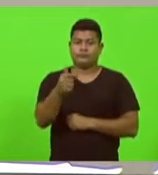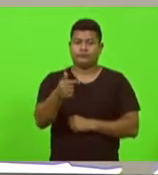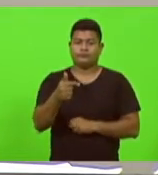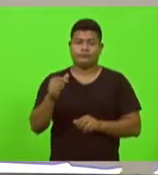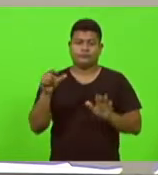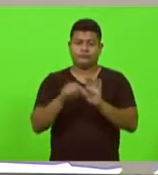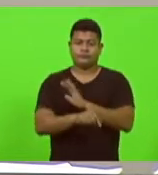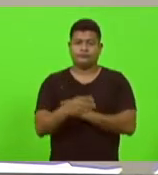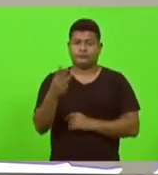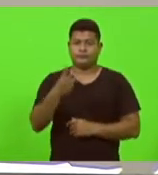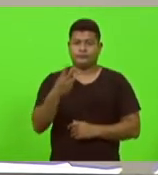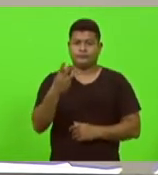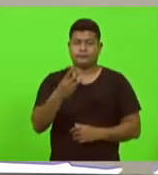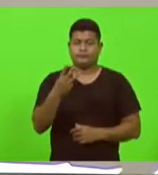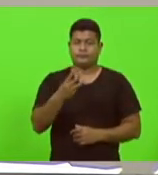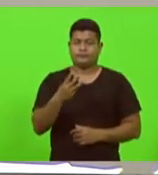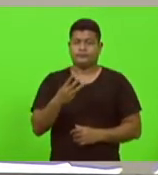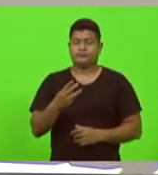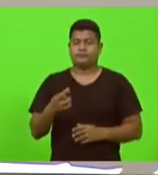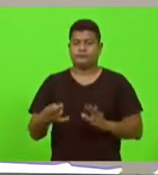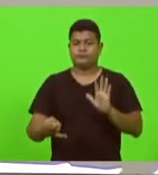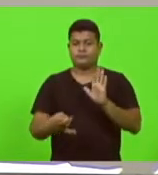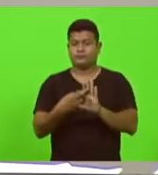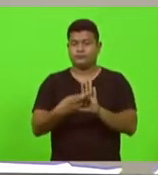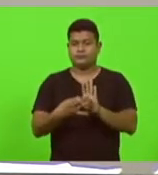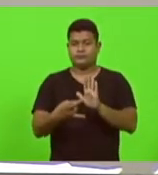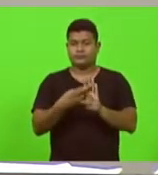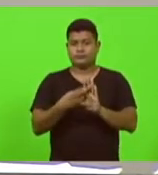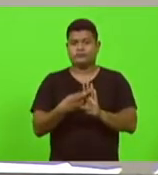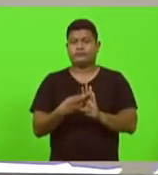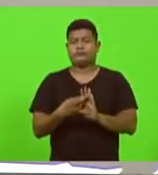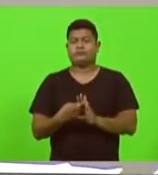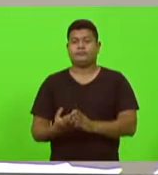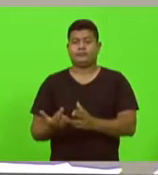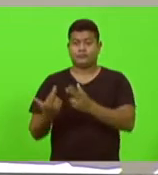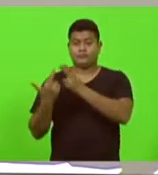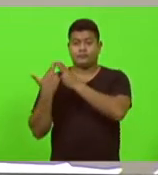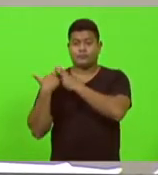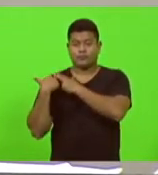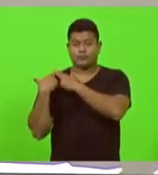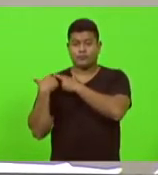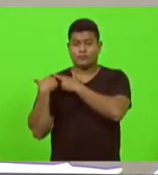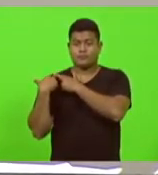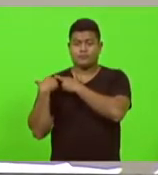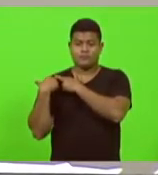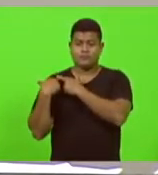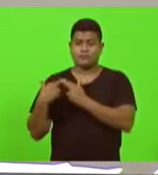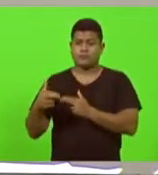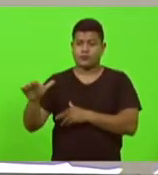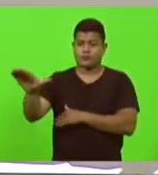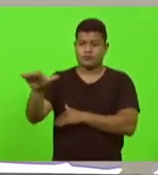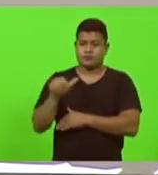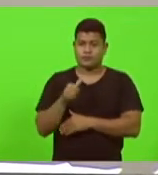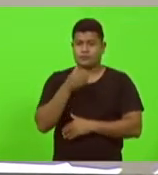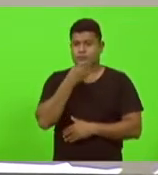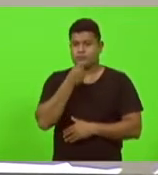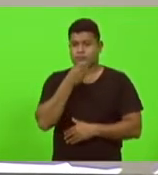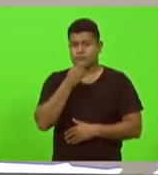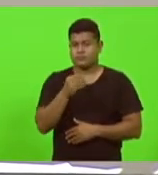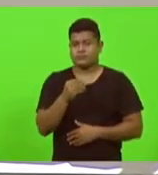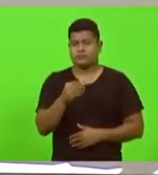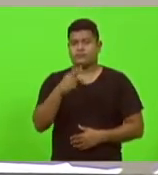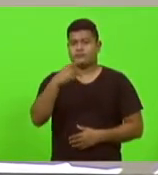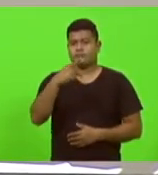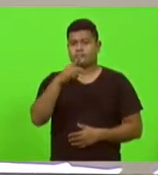inciso 3º do Regimento Interno, no uso de suas atribuições, convoco o cidadão Pedro Celso